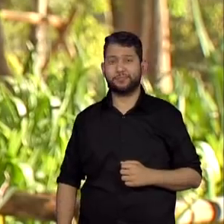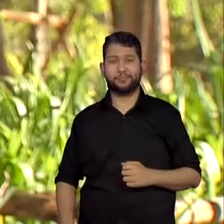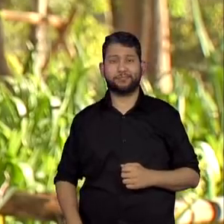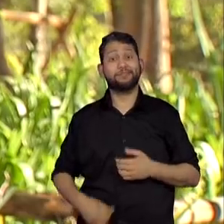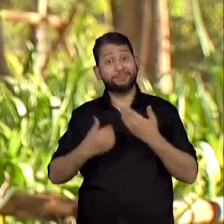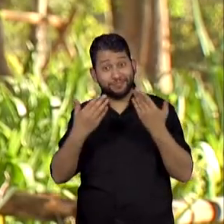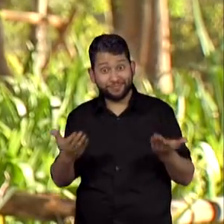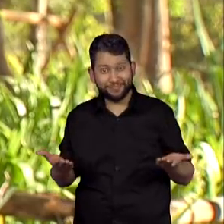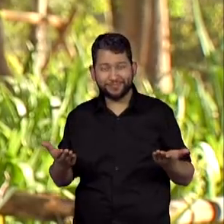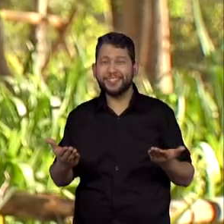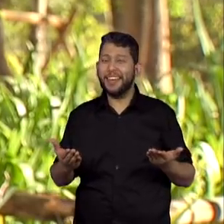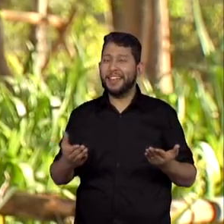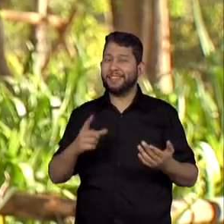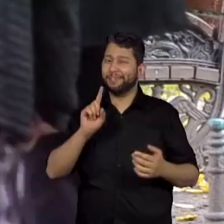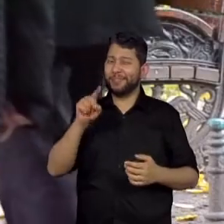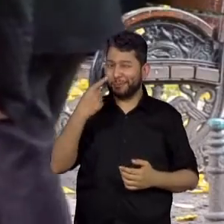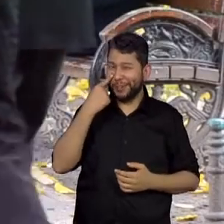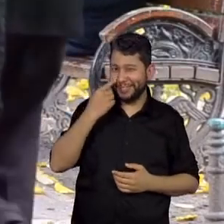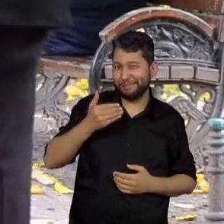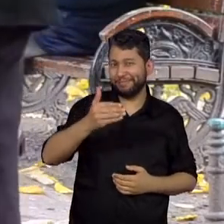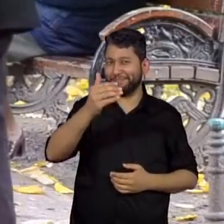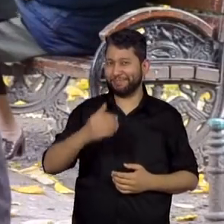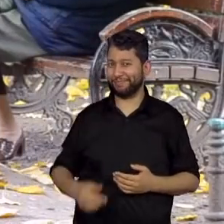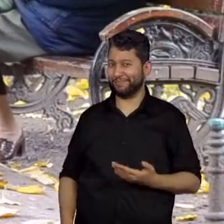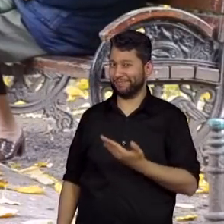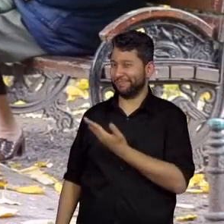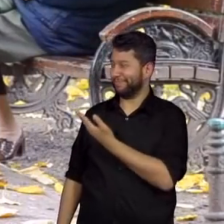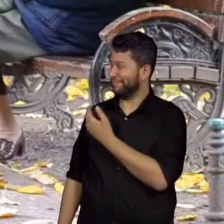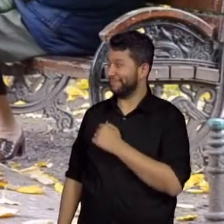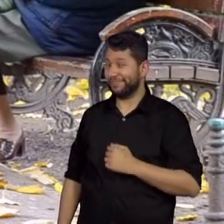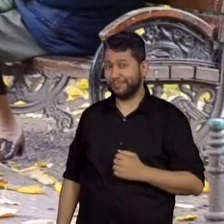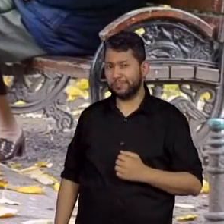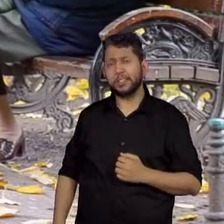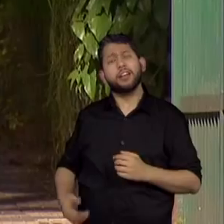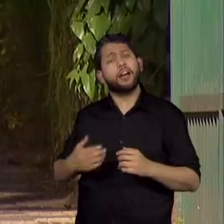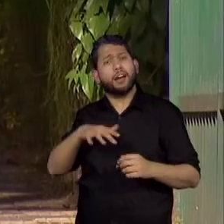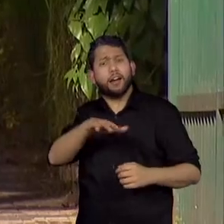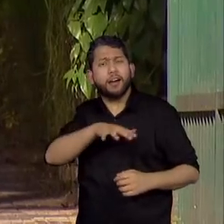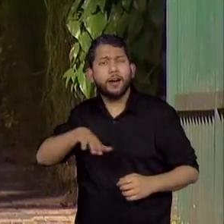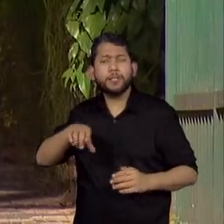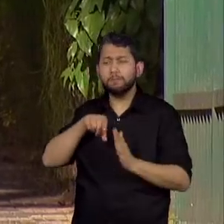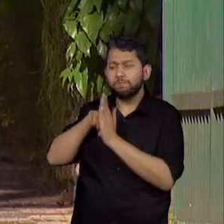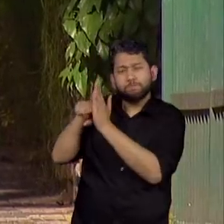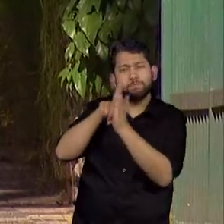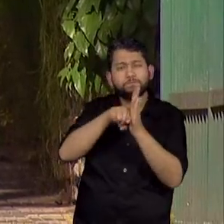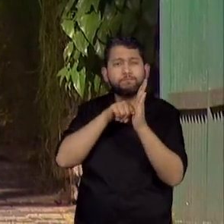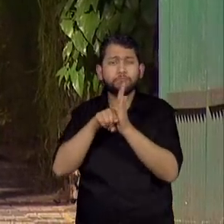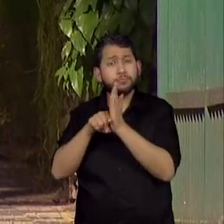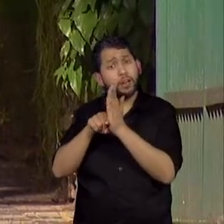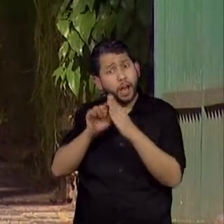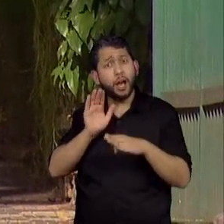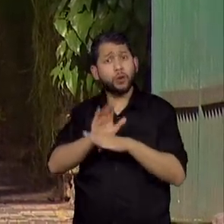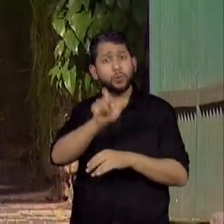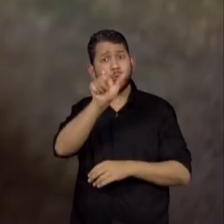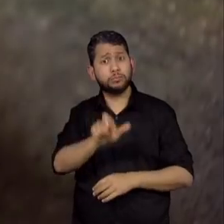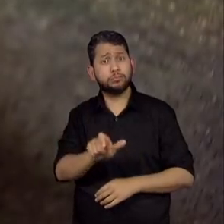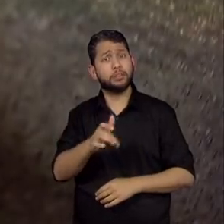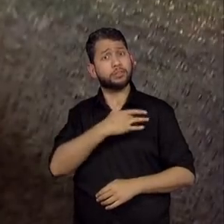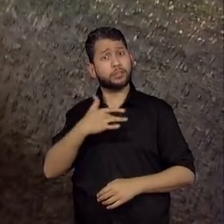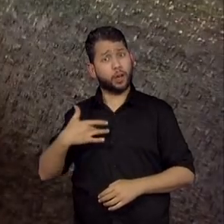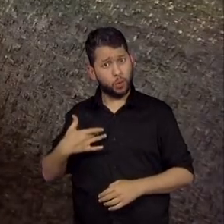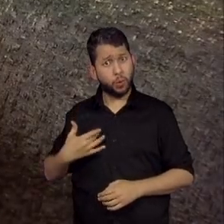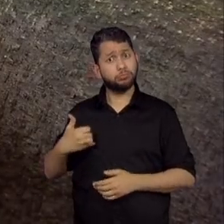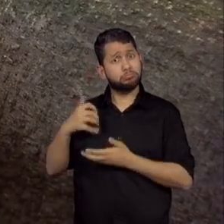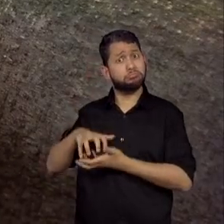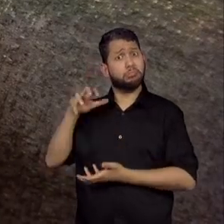E você vai ver a seguir. Como a ciência pode nos ajudar a ter um envelhecimento saudável? É o que